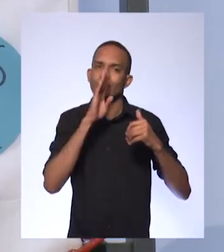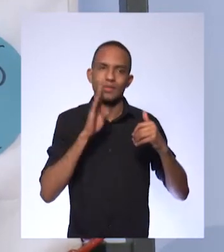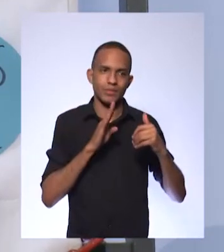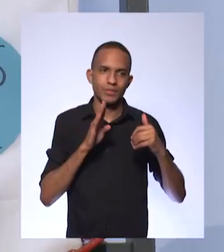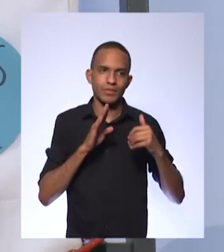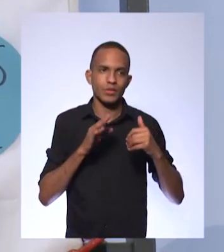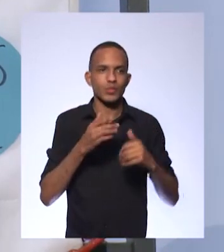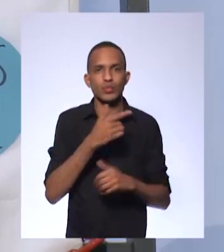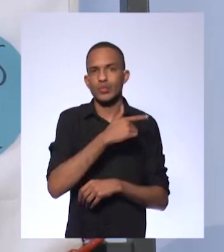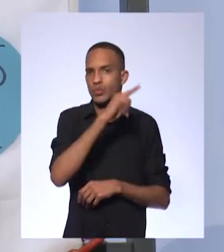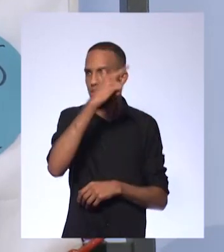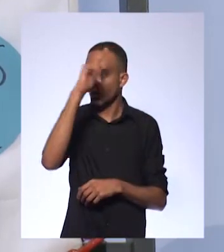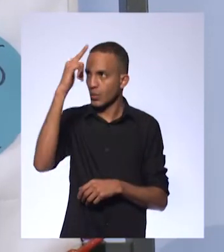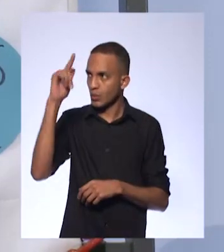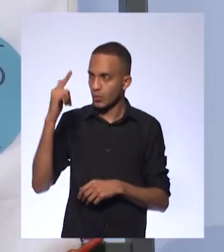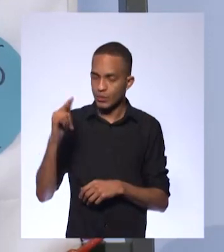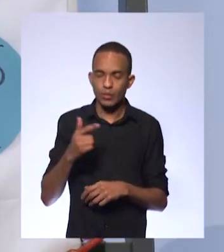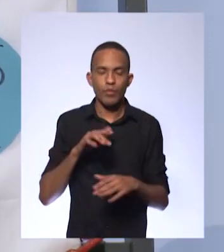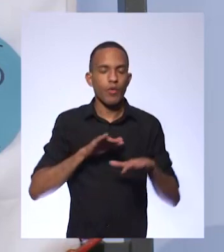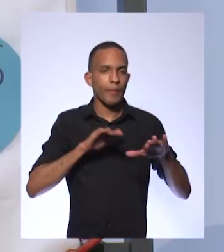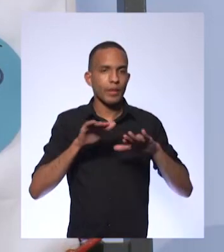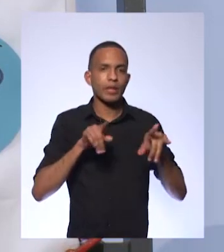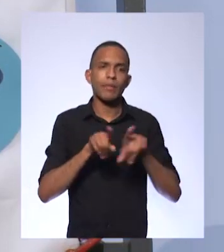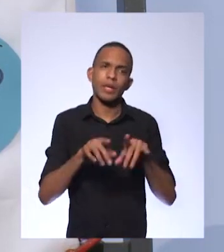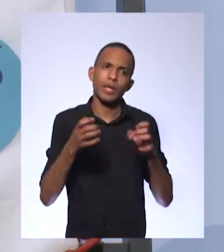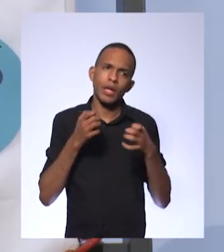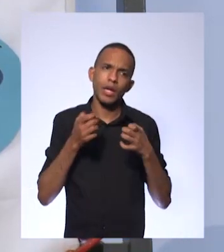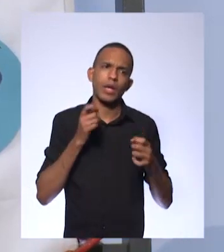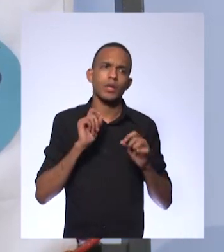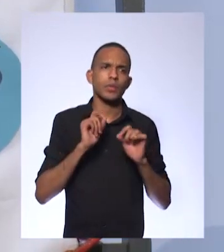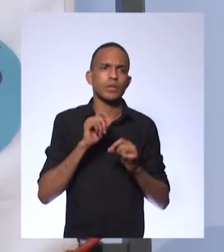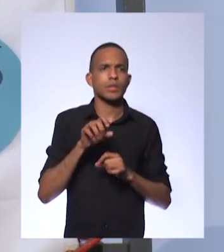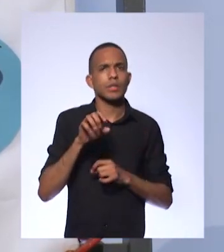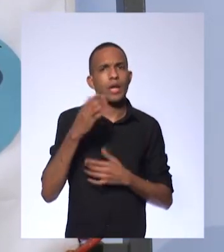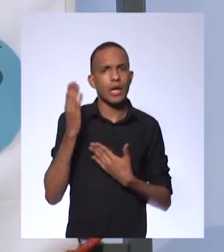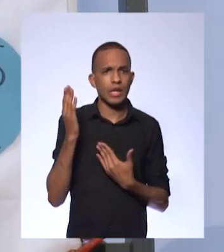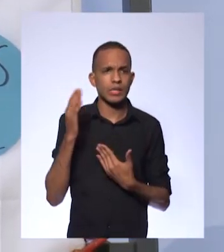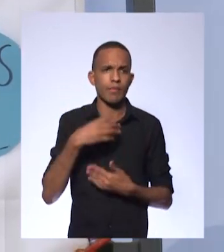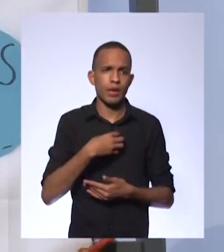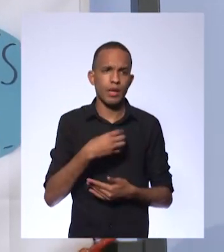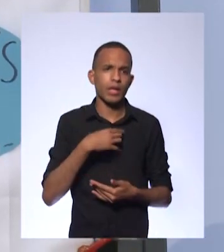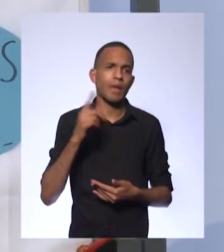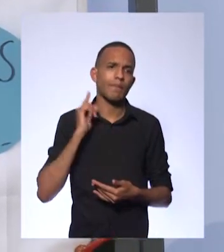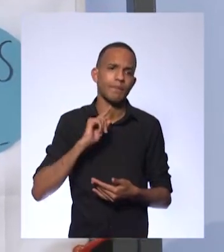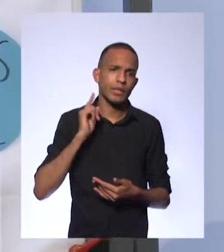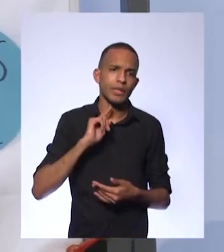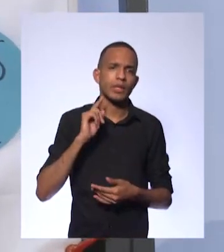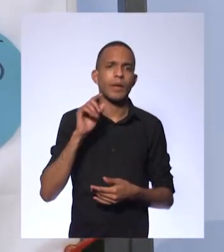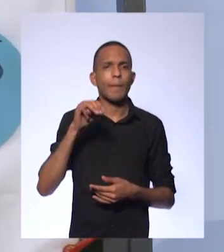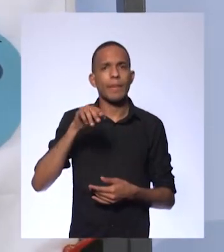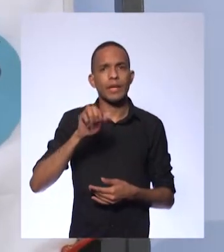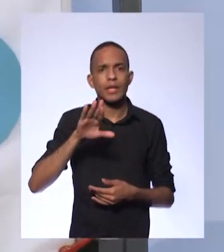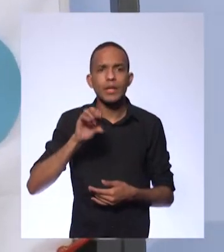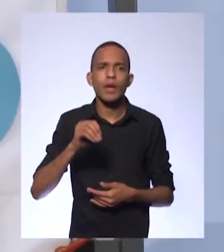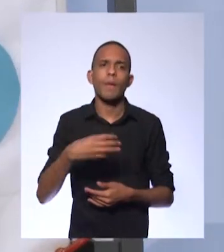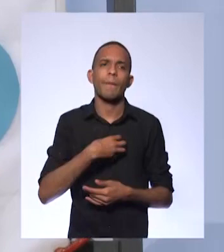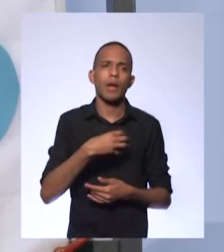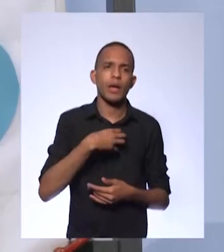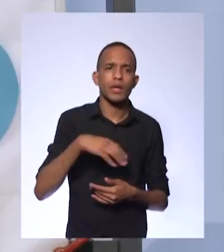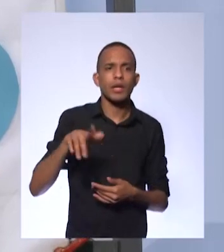Os outros movimentos, eles também querem, ó, se vocês olharem aqui, ó, Bahia, Minas Gerais, Maranhão,